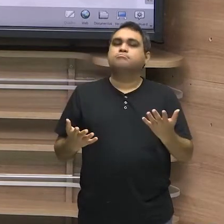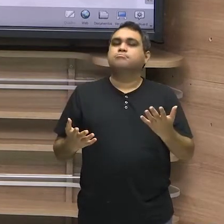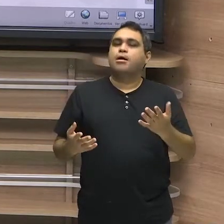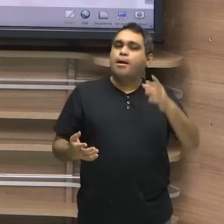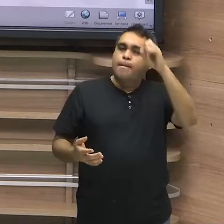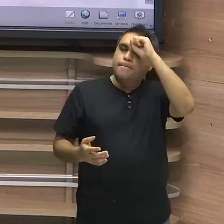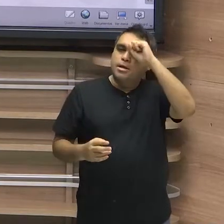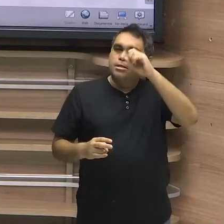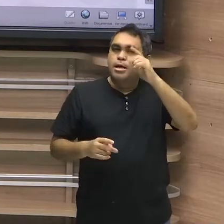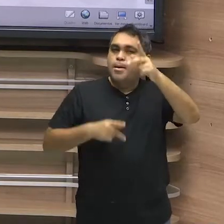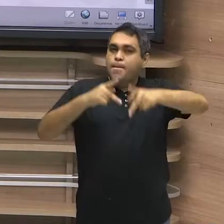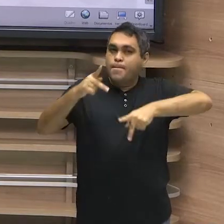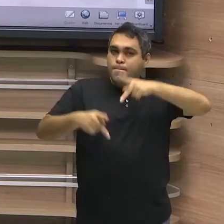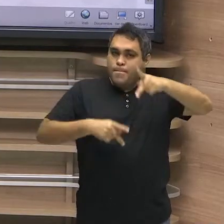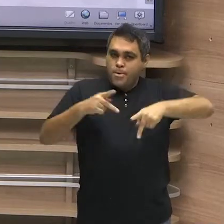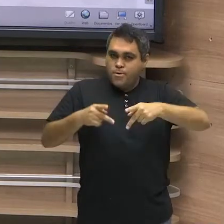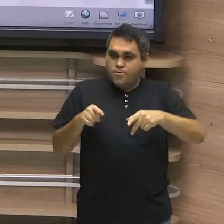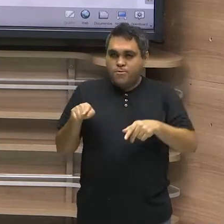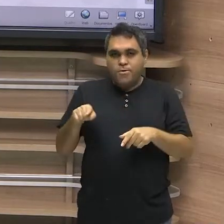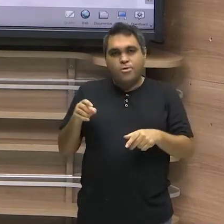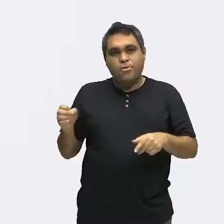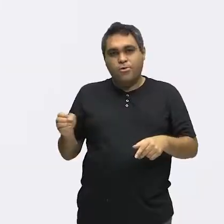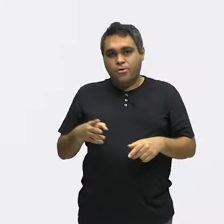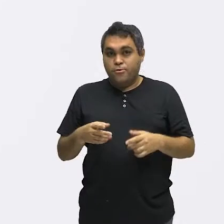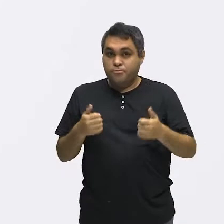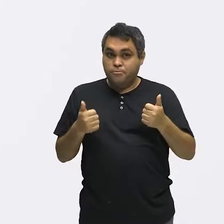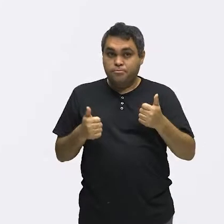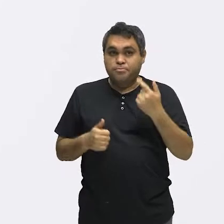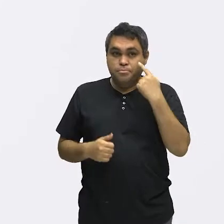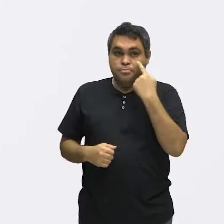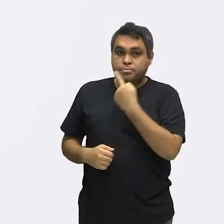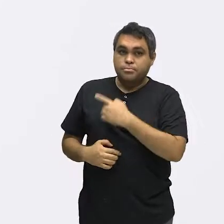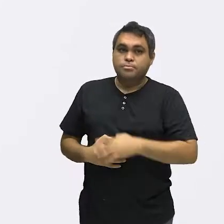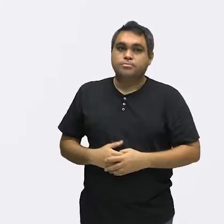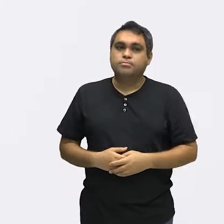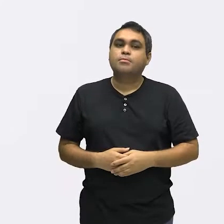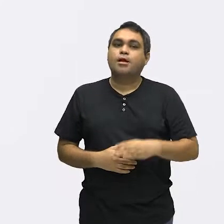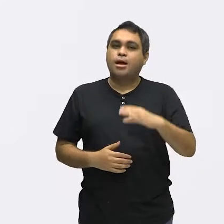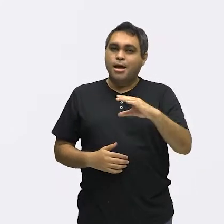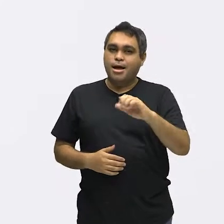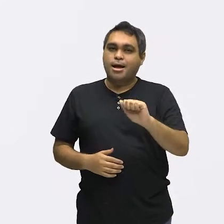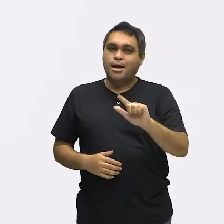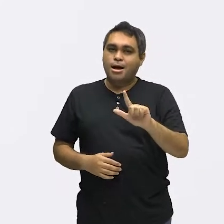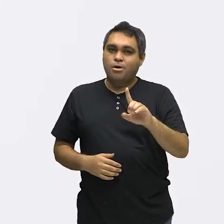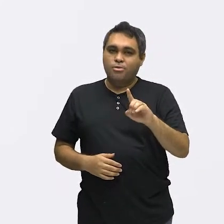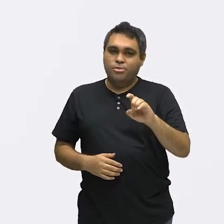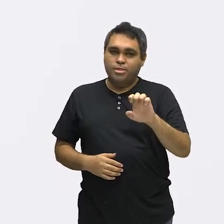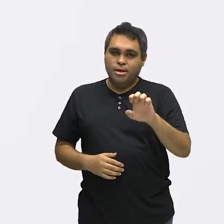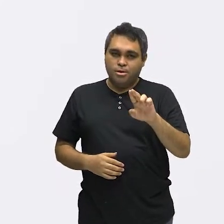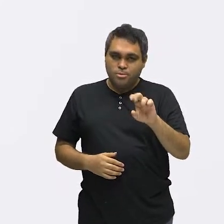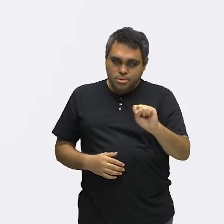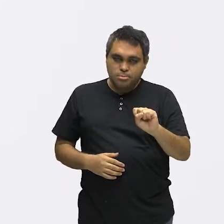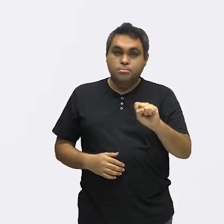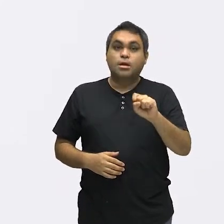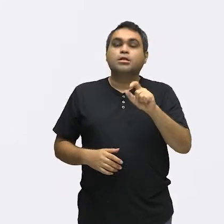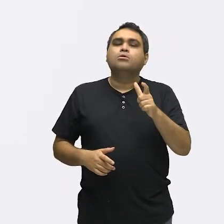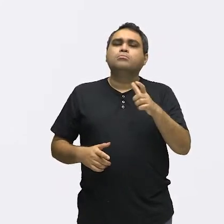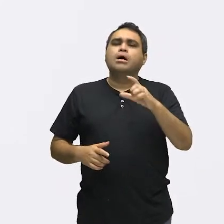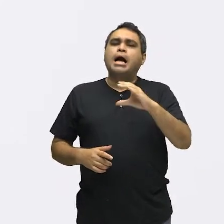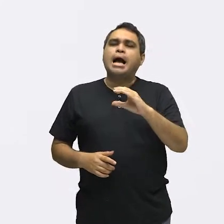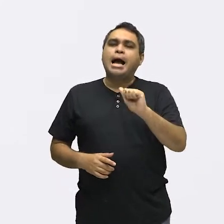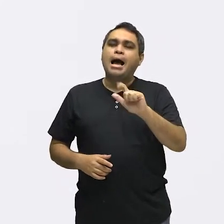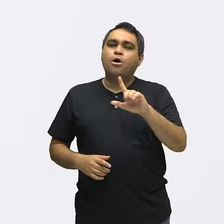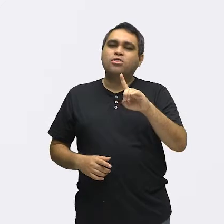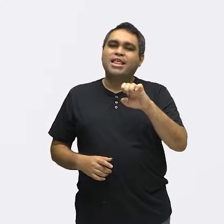povo muito legal. Tenho certeza que vocês vão gostar. Vamos lá? Então a gente vai ver que a Caldeia foi uma nação